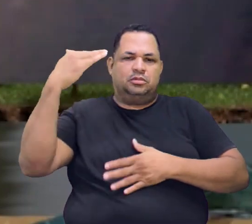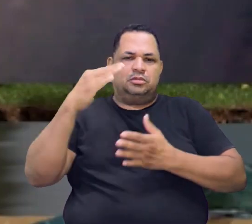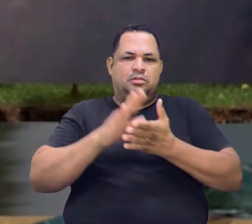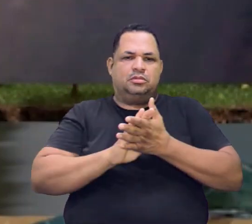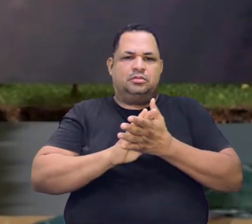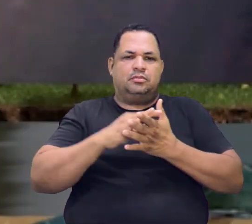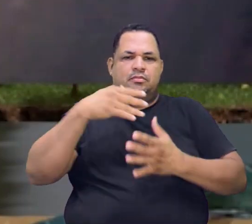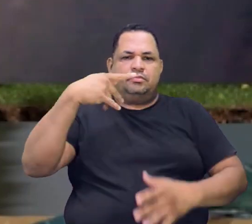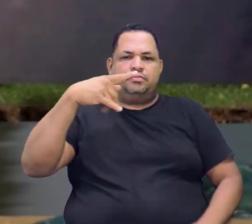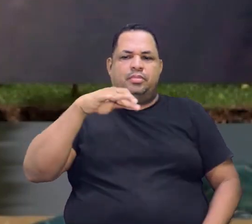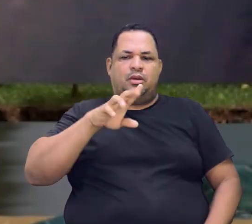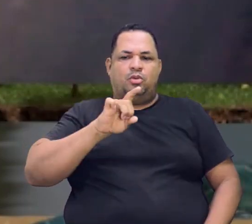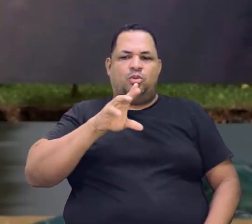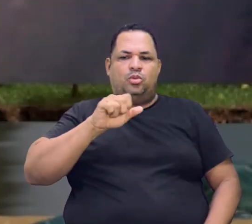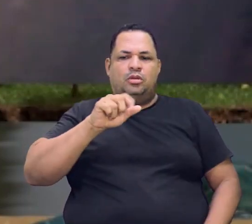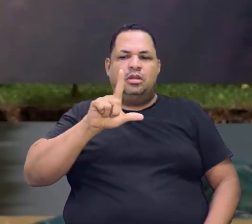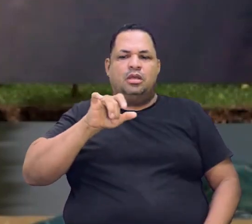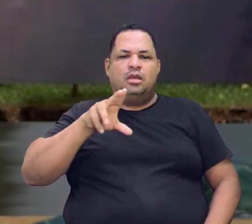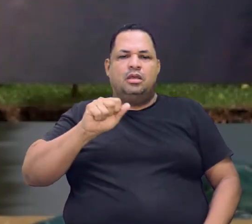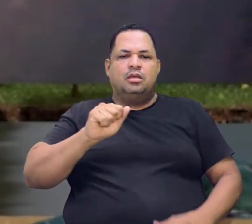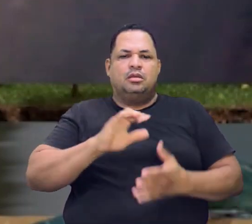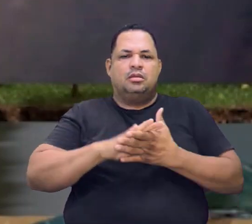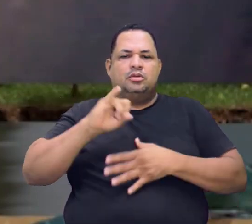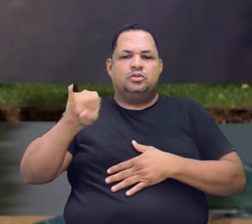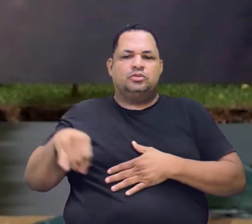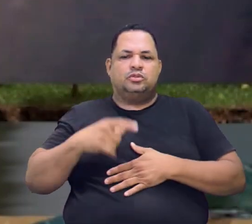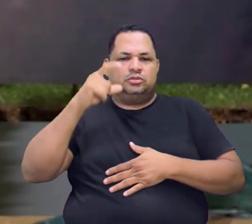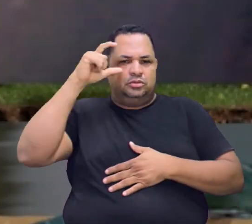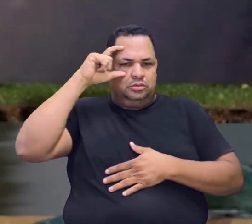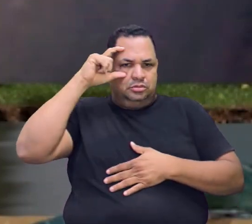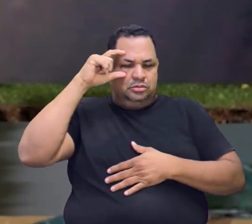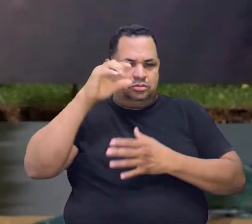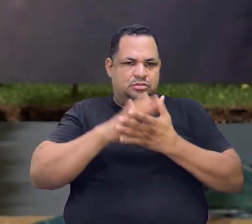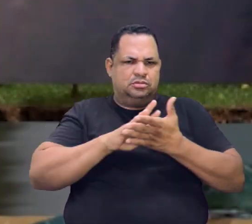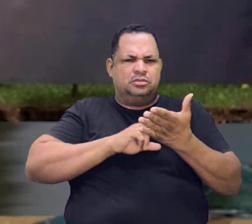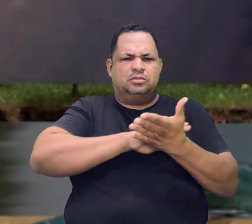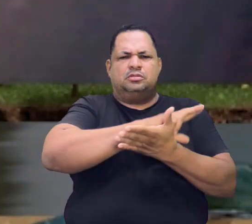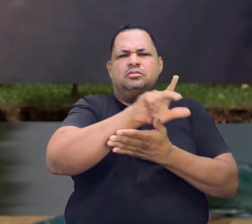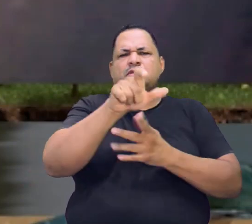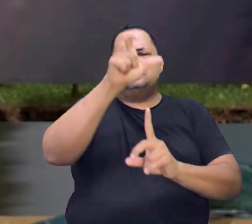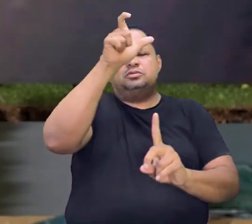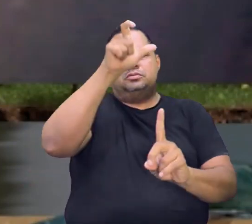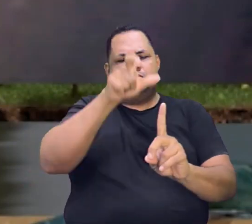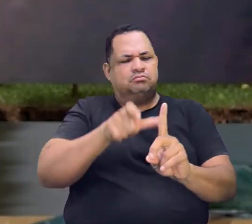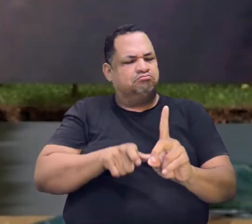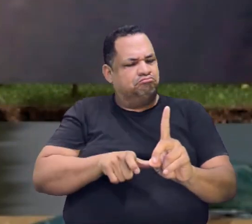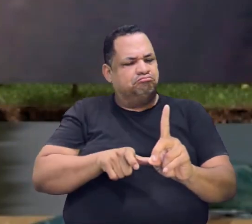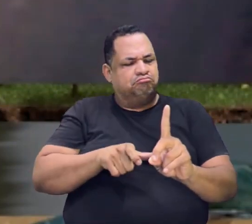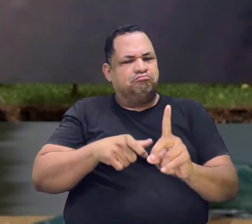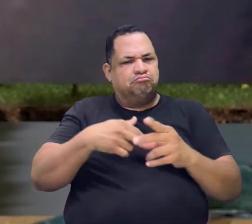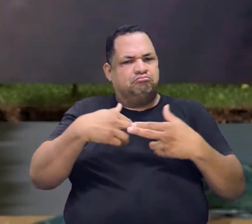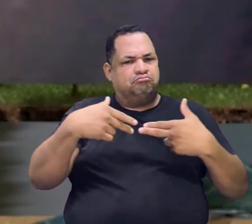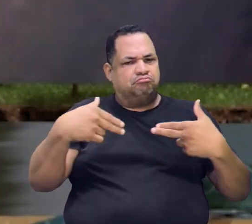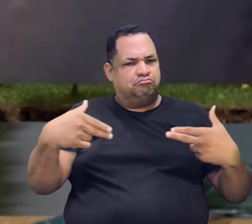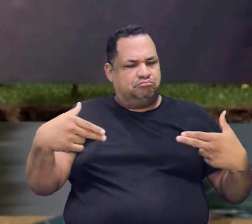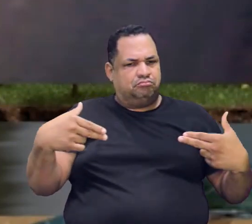Ferreira, Paulo Nunes Leal, Jorge Teixeira e tantos outros